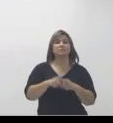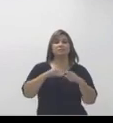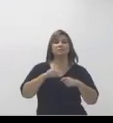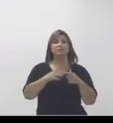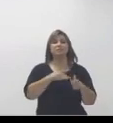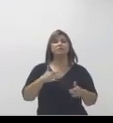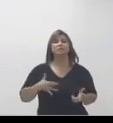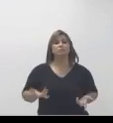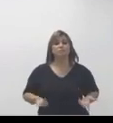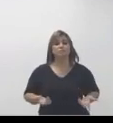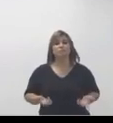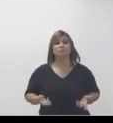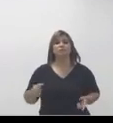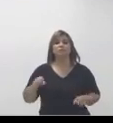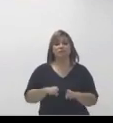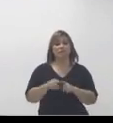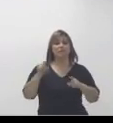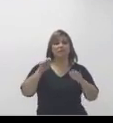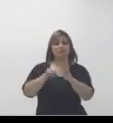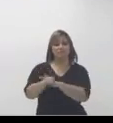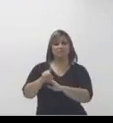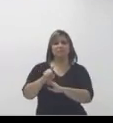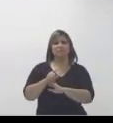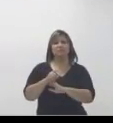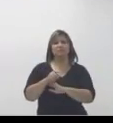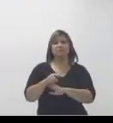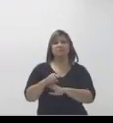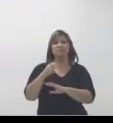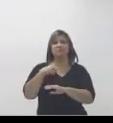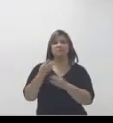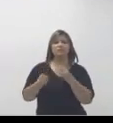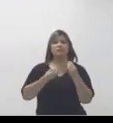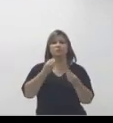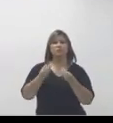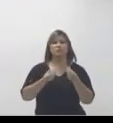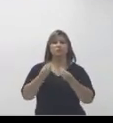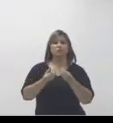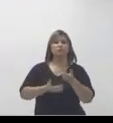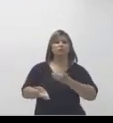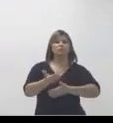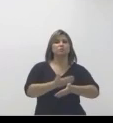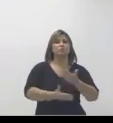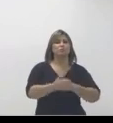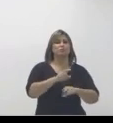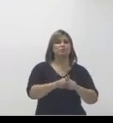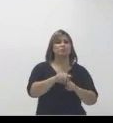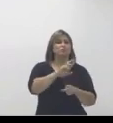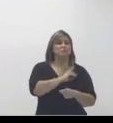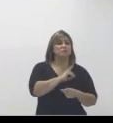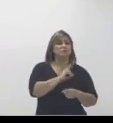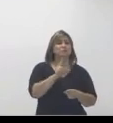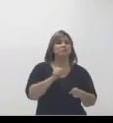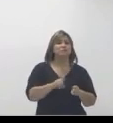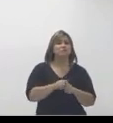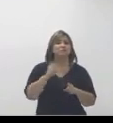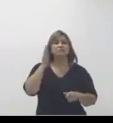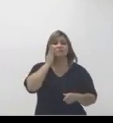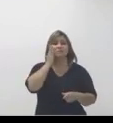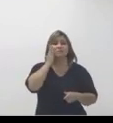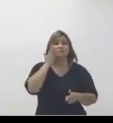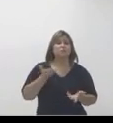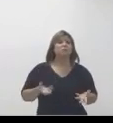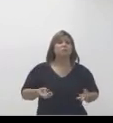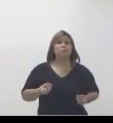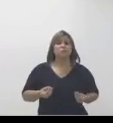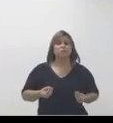então é essa pergunta - falou é que tem que ser direcionado às federações enfim as entidades representativas mas eu queria colocar essa reflexão